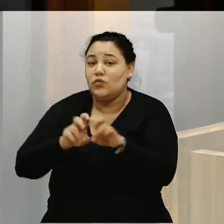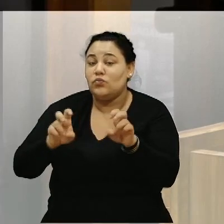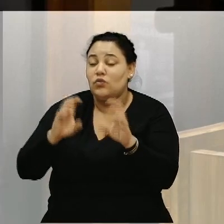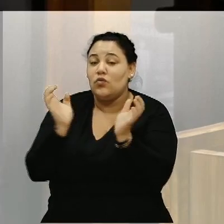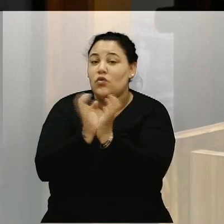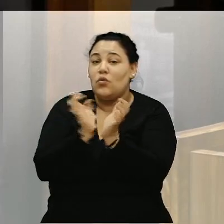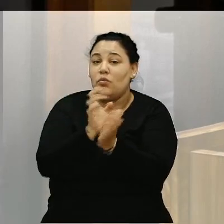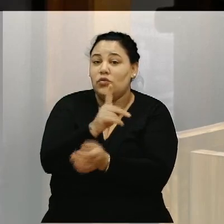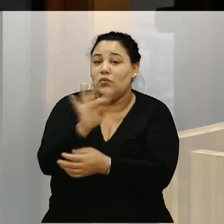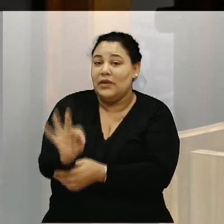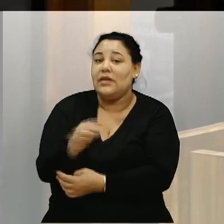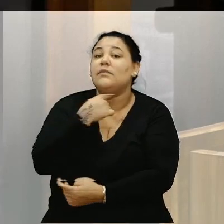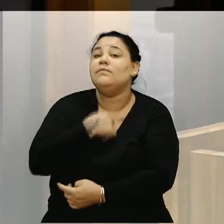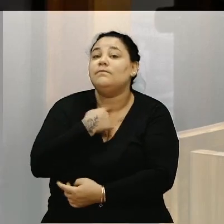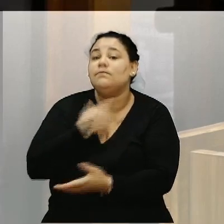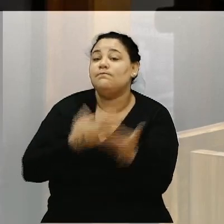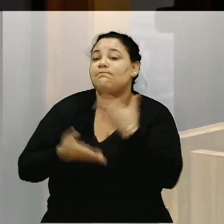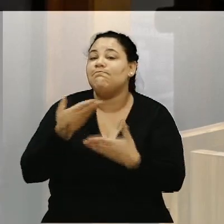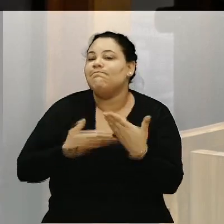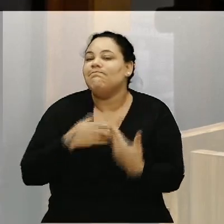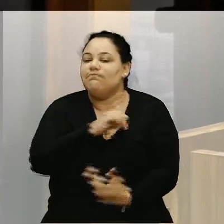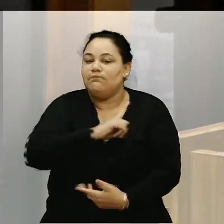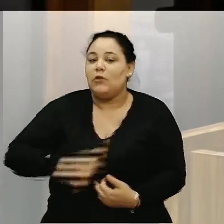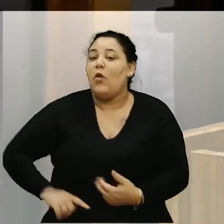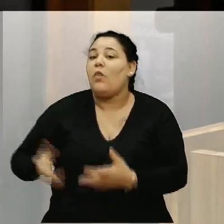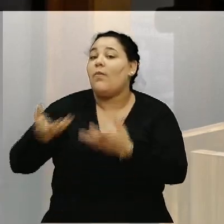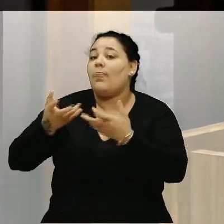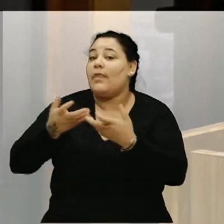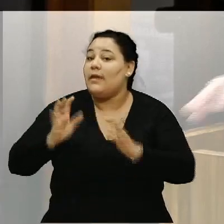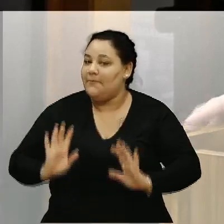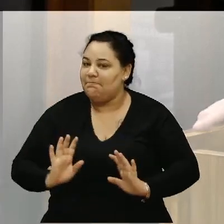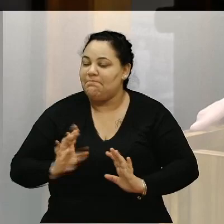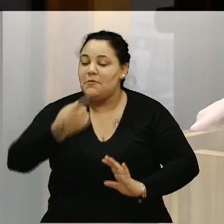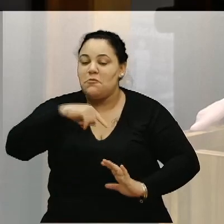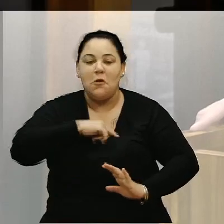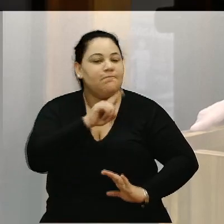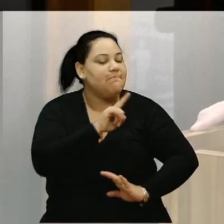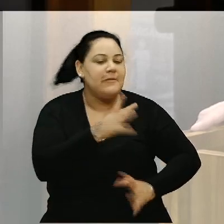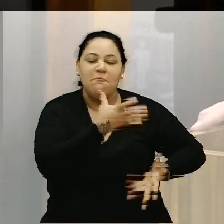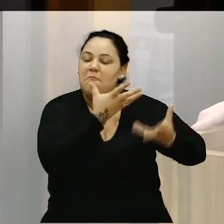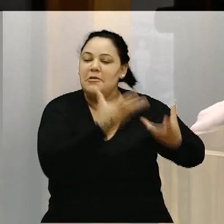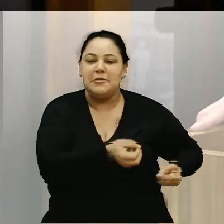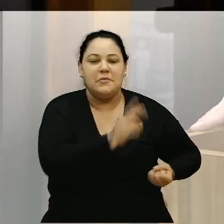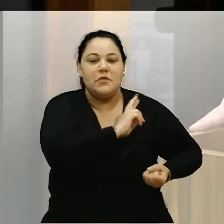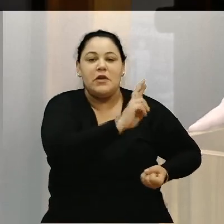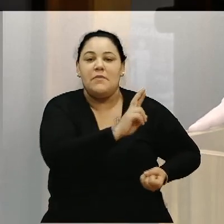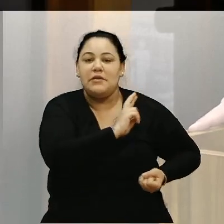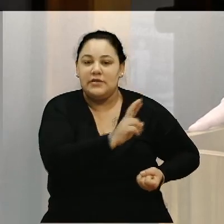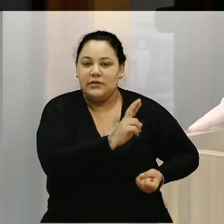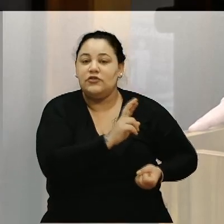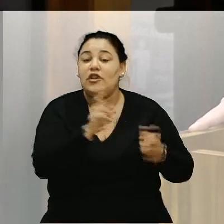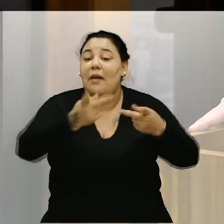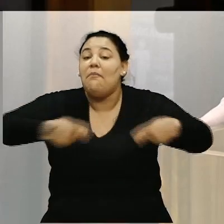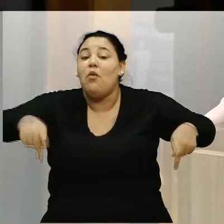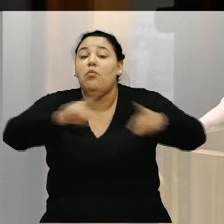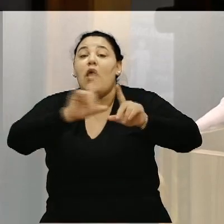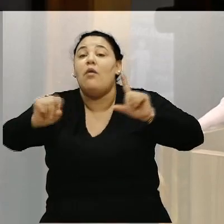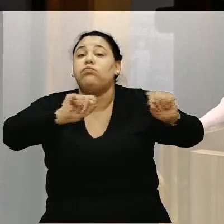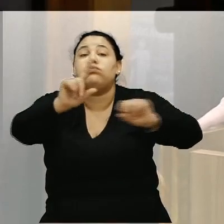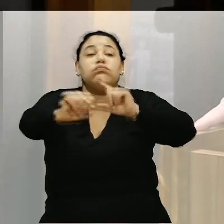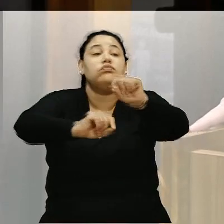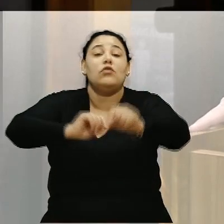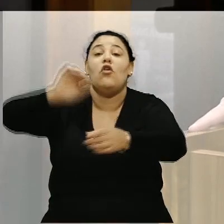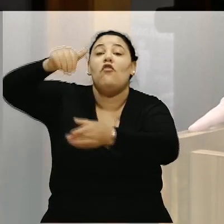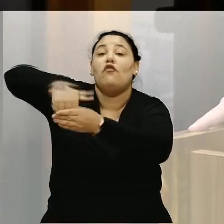do governo federal. Consideramos inadmissível que representantes eleitos pelo povo gaúcho tenham